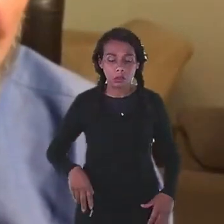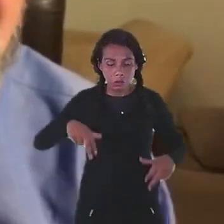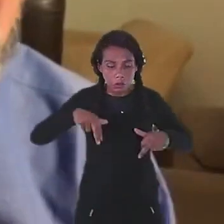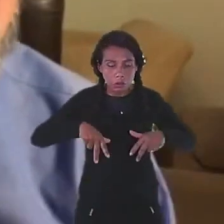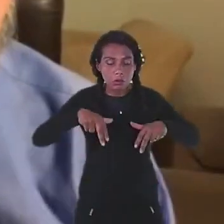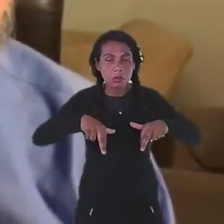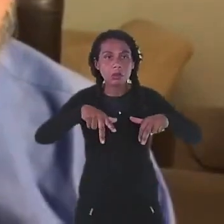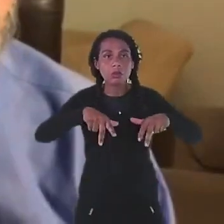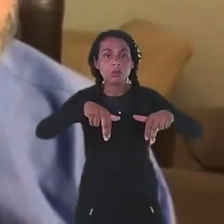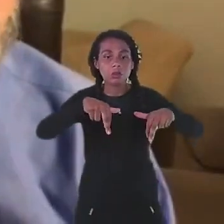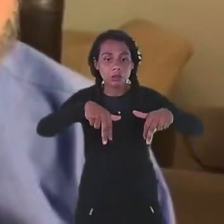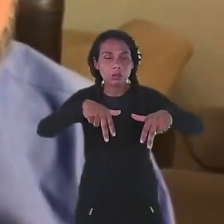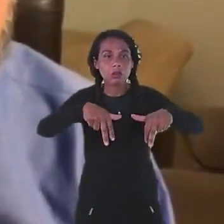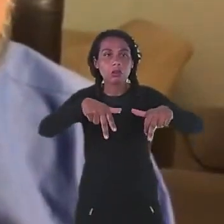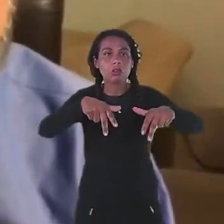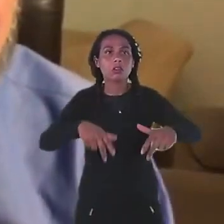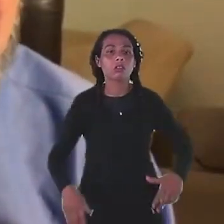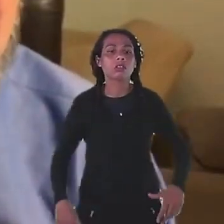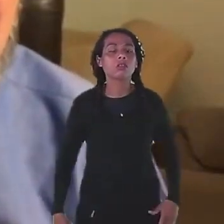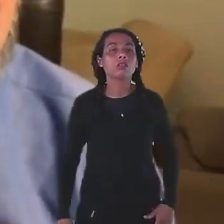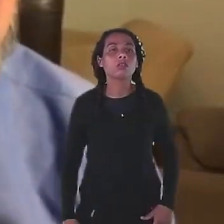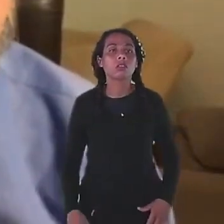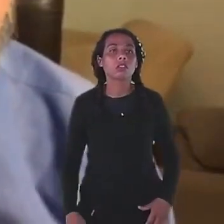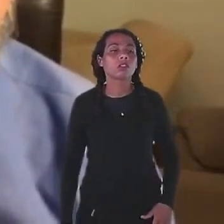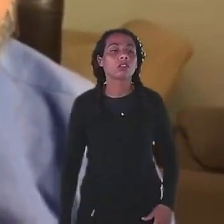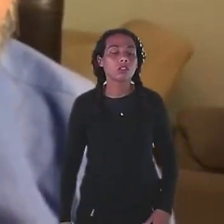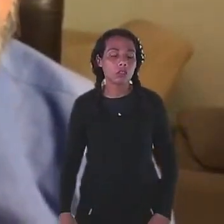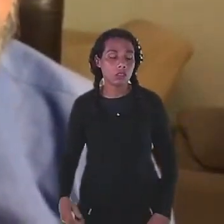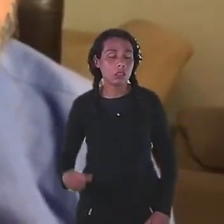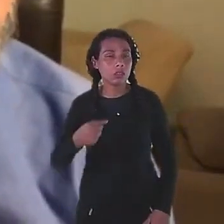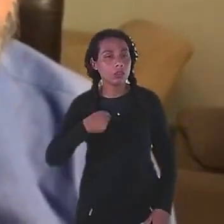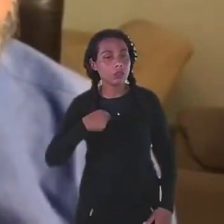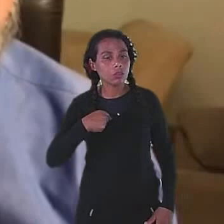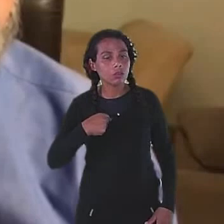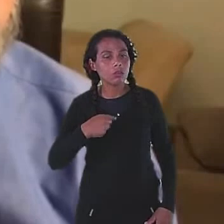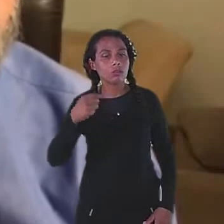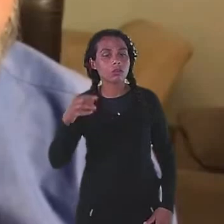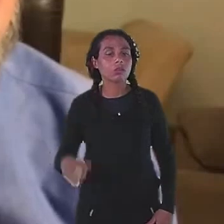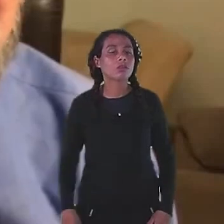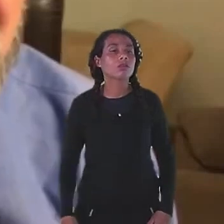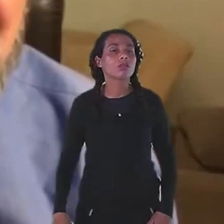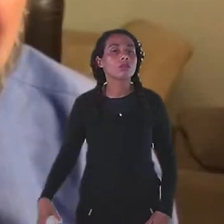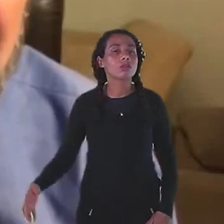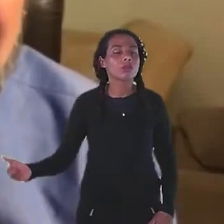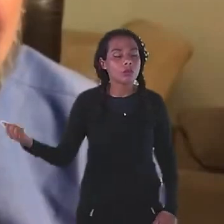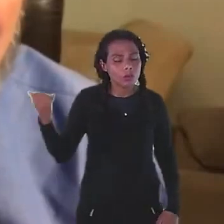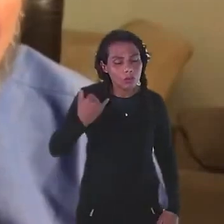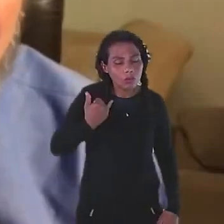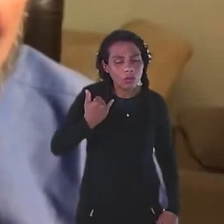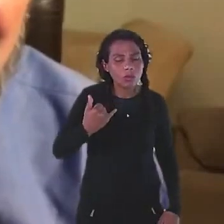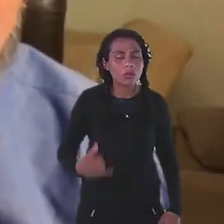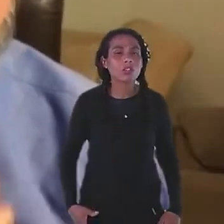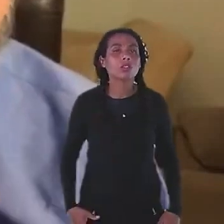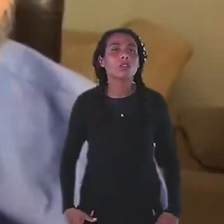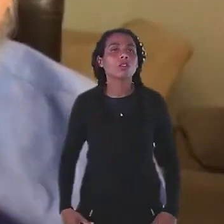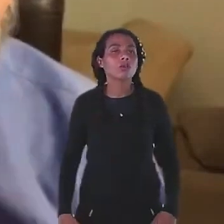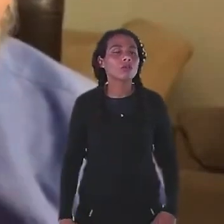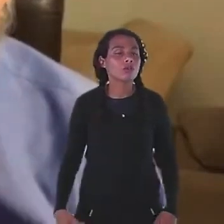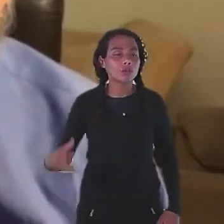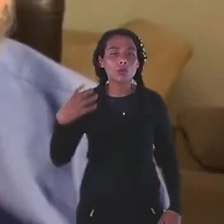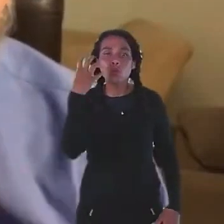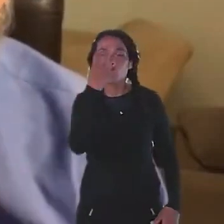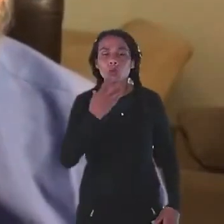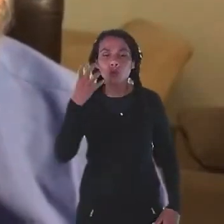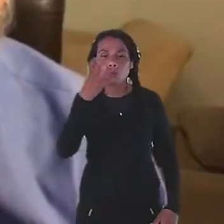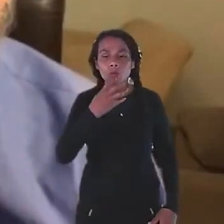e ouço a abertura do Parsifal e fui seguindo literalmente a música, abri a porta do auditório e lá estava um senhor todo arrumado